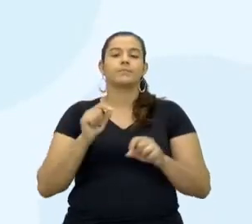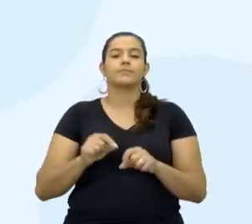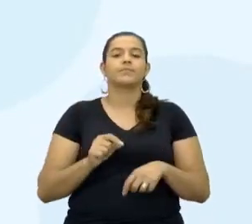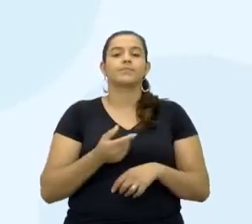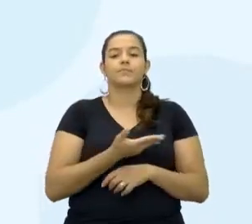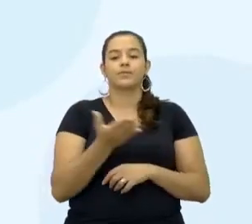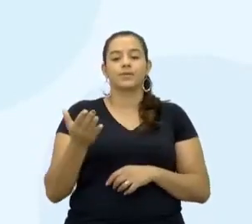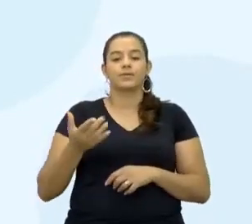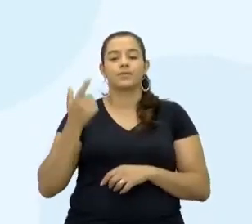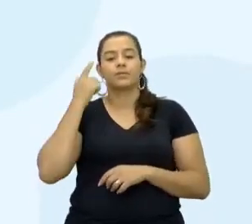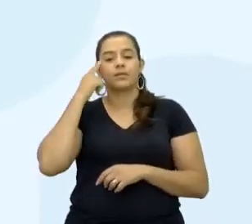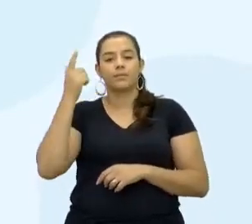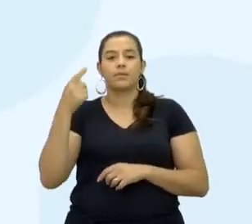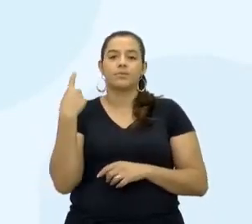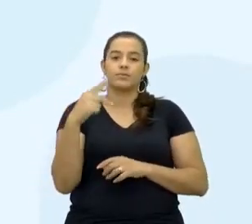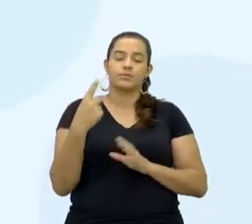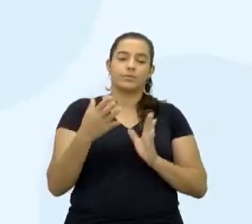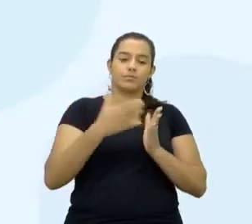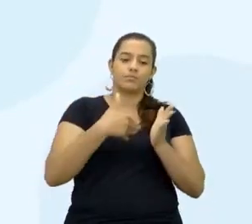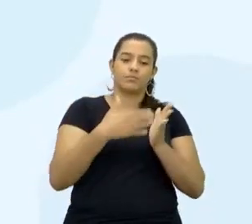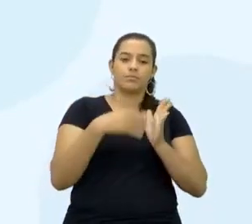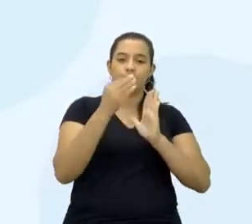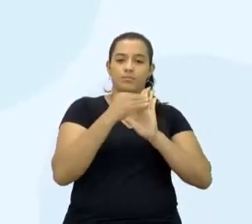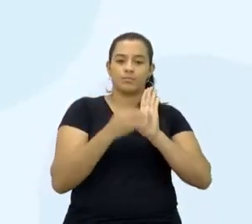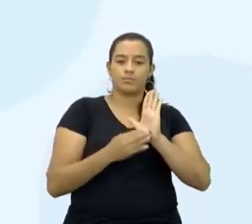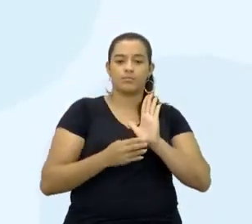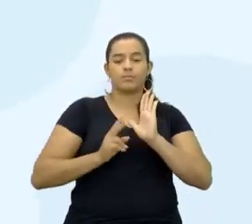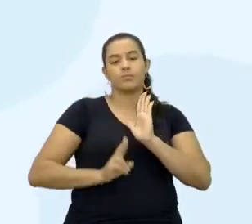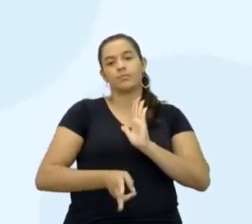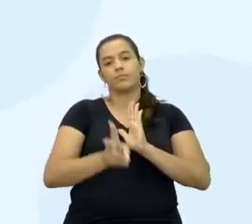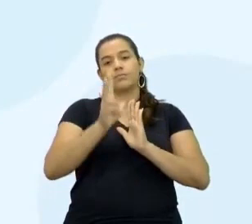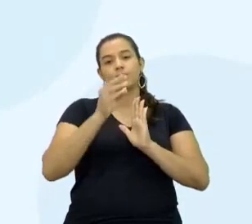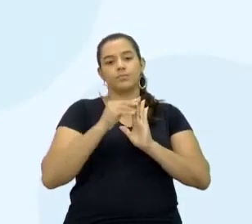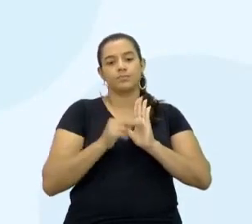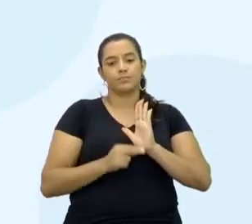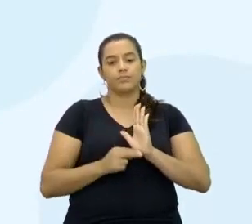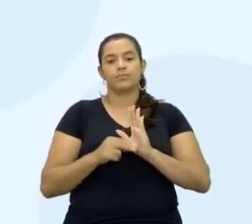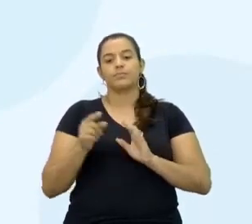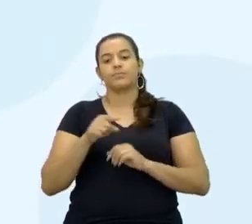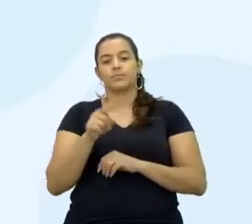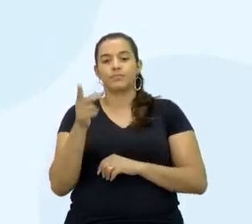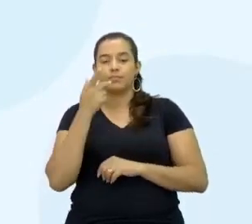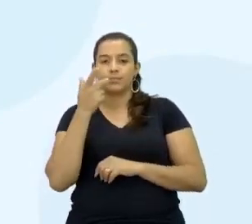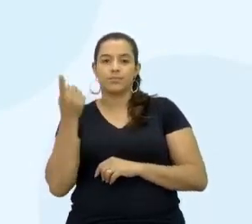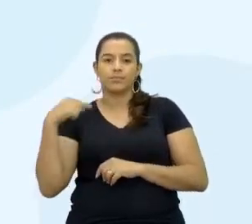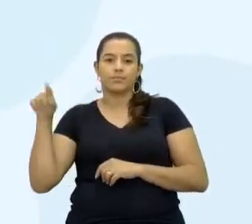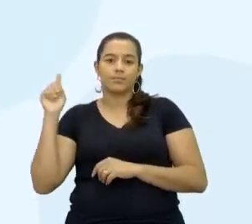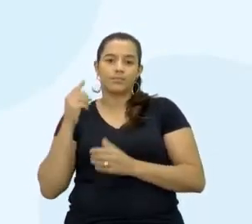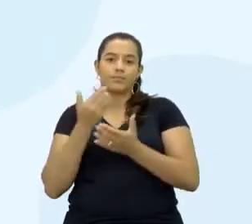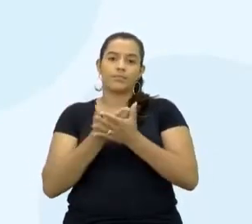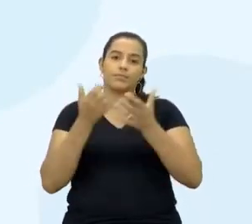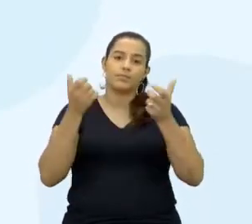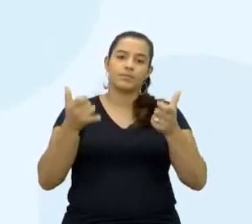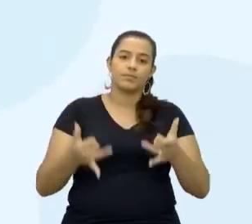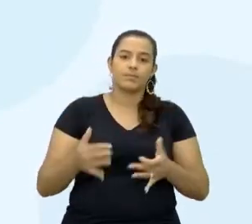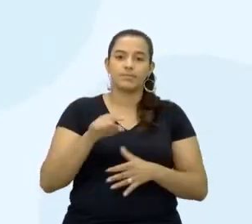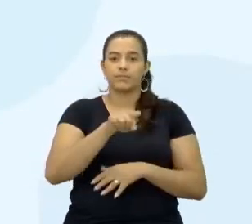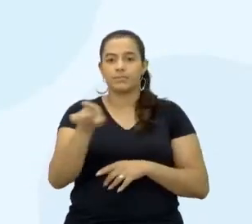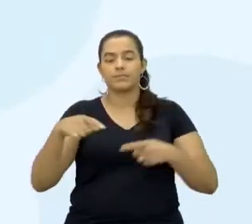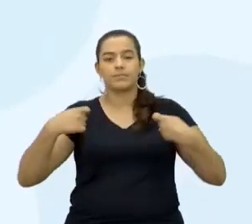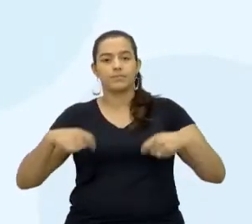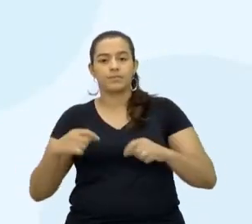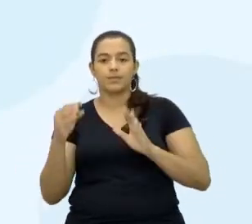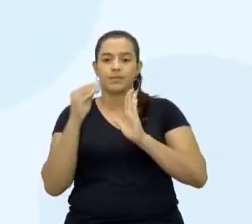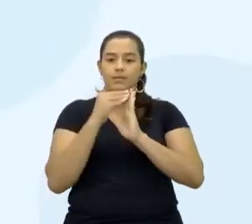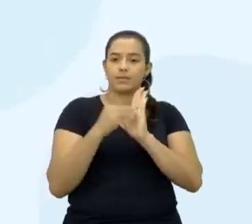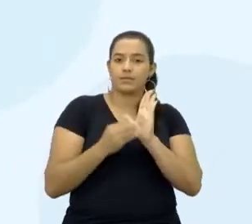de retomar o seu diário. Continue o seu relatório. Então, na aula anterior eu falei, olha, vocês têm que fazer o relatório, tem que ir anotando